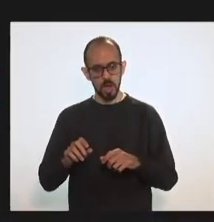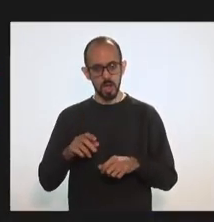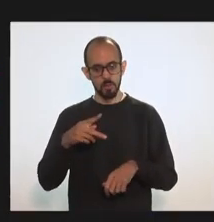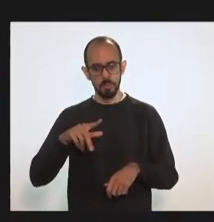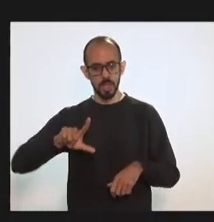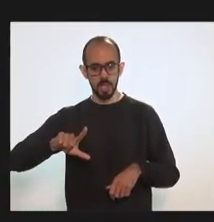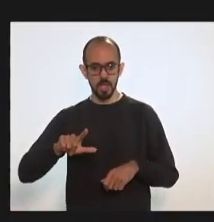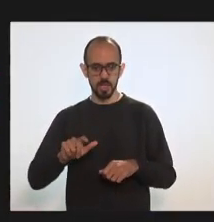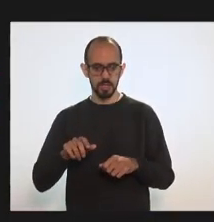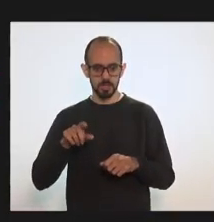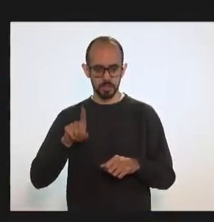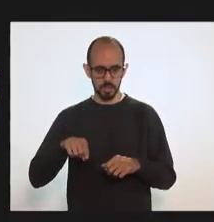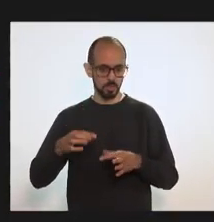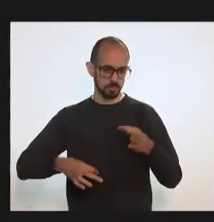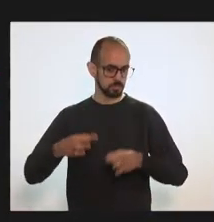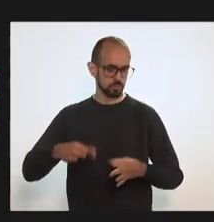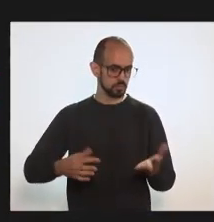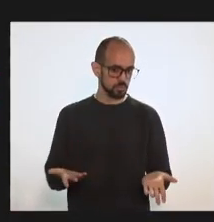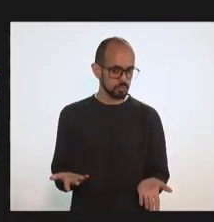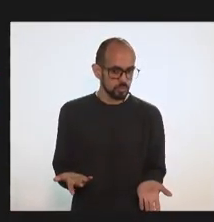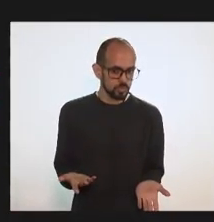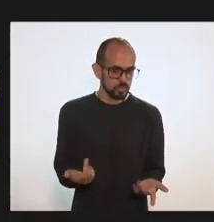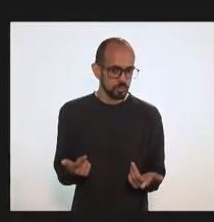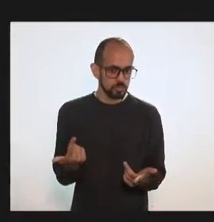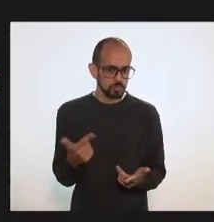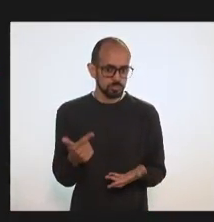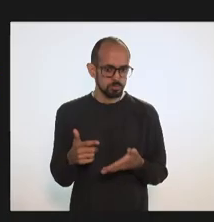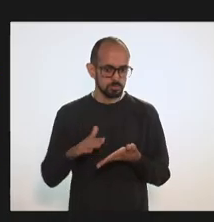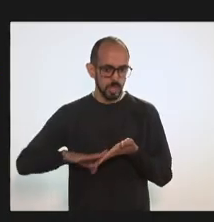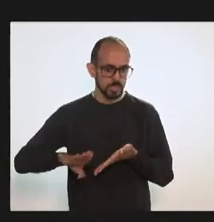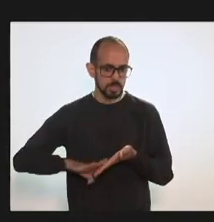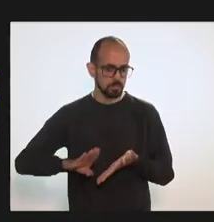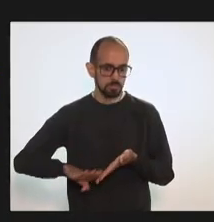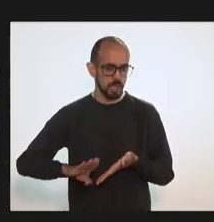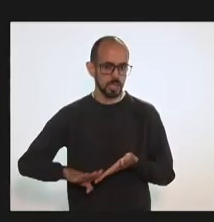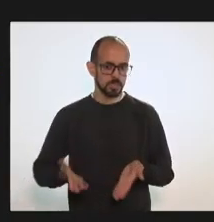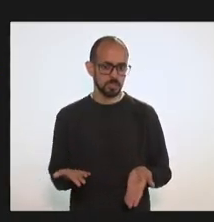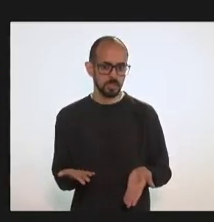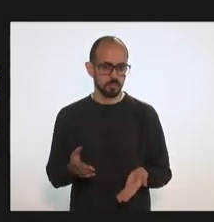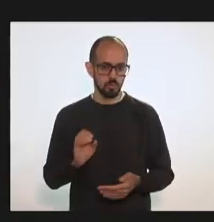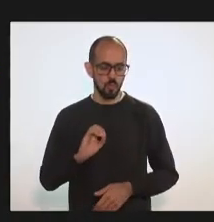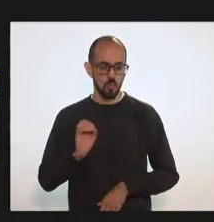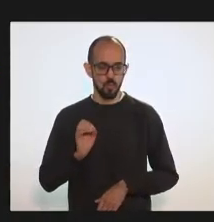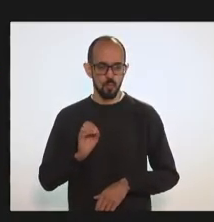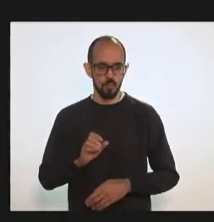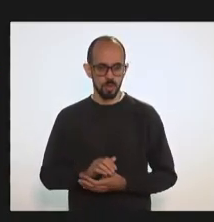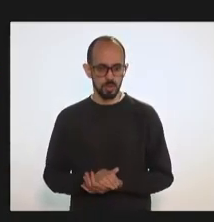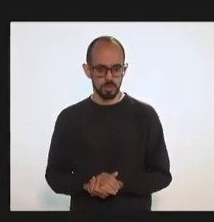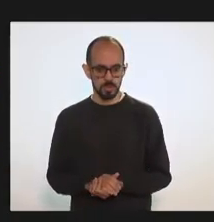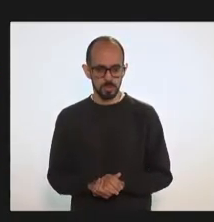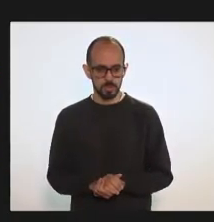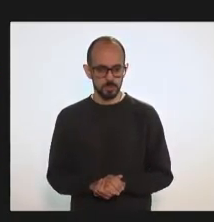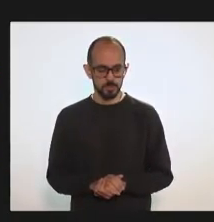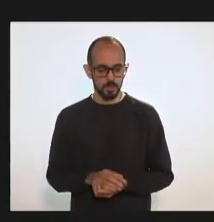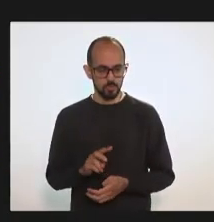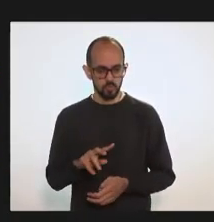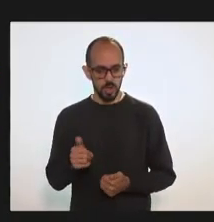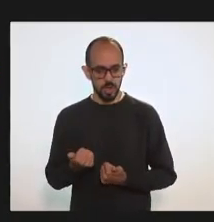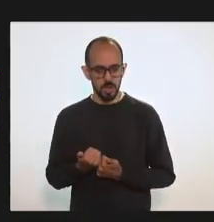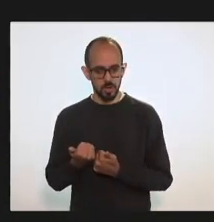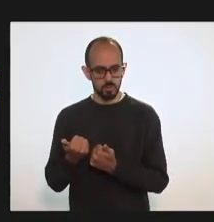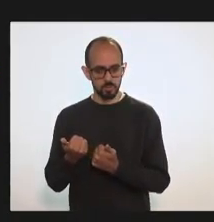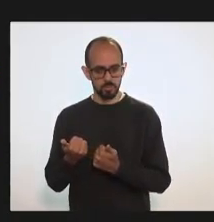De não prejudicar esse projeto, não atrapalhe nada, o 1617, para manter o